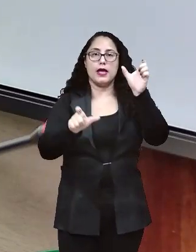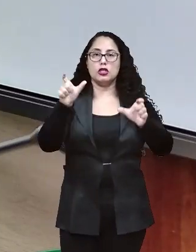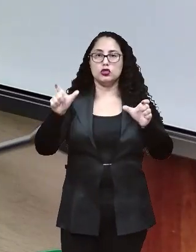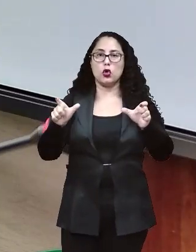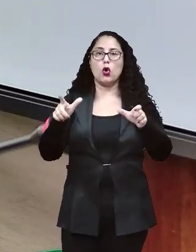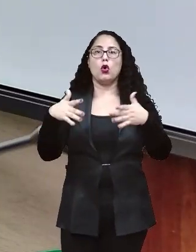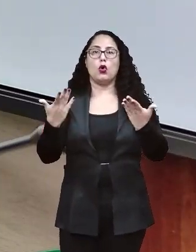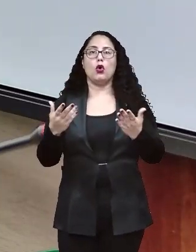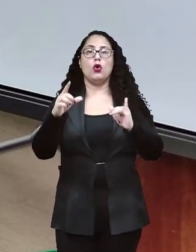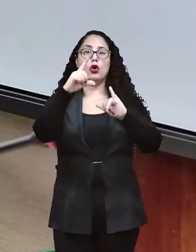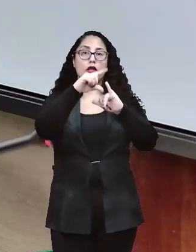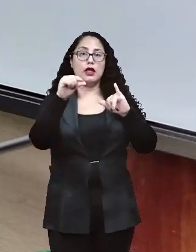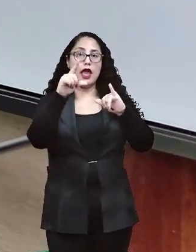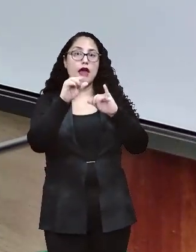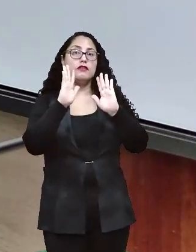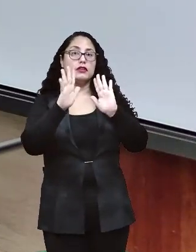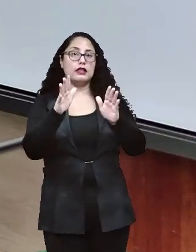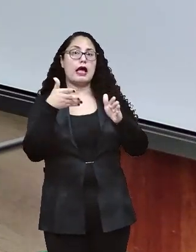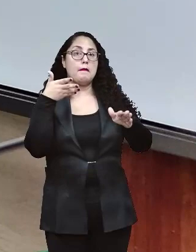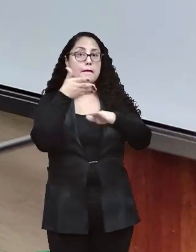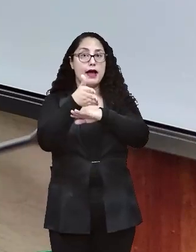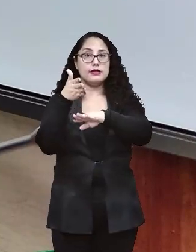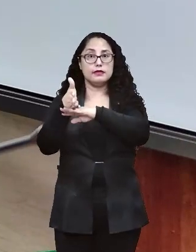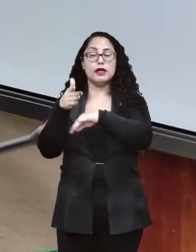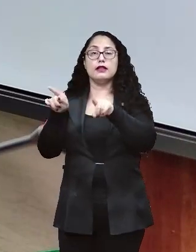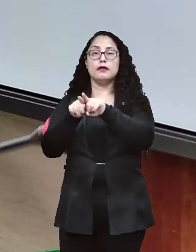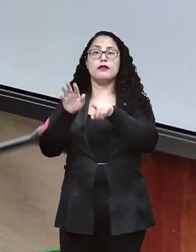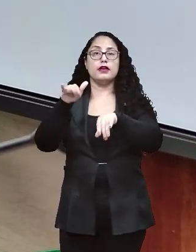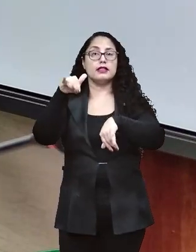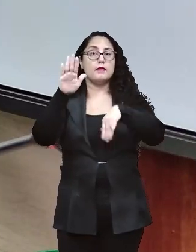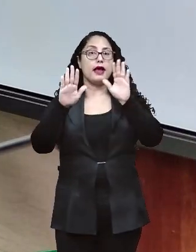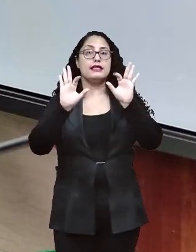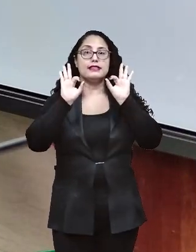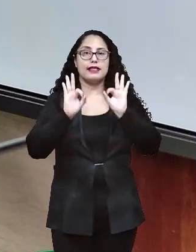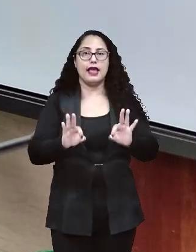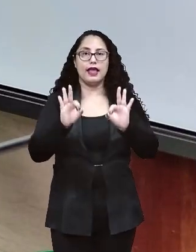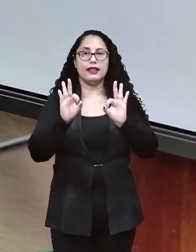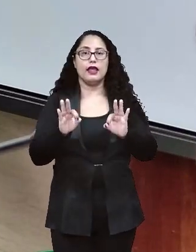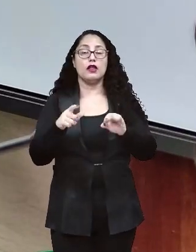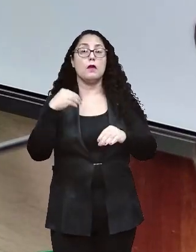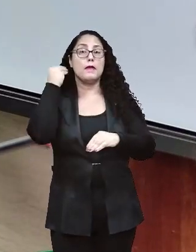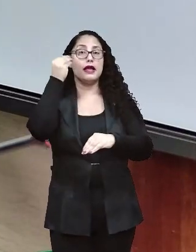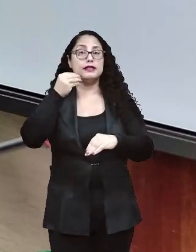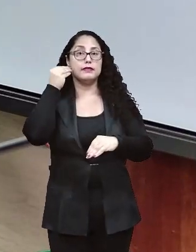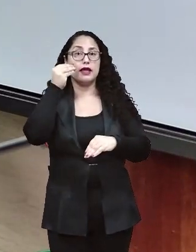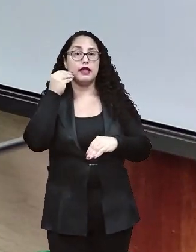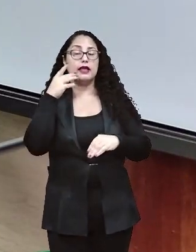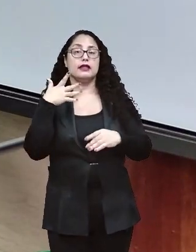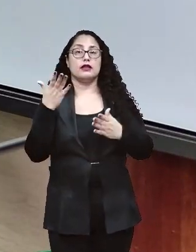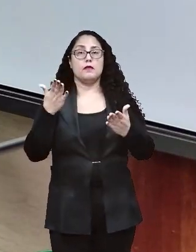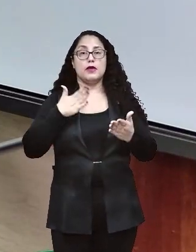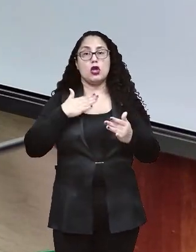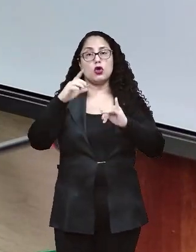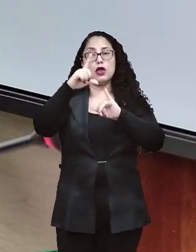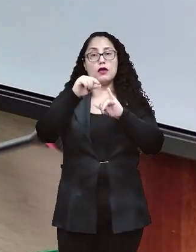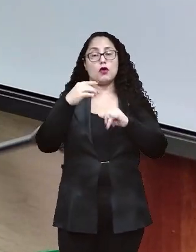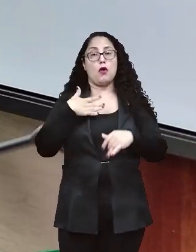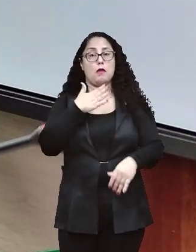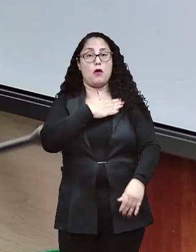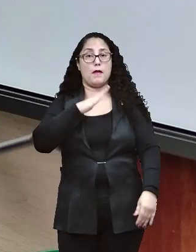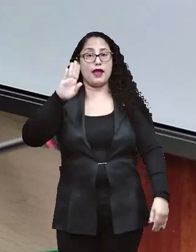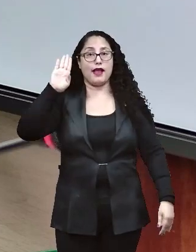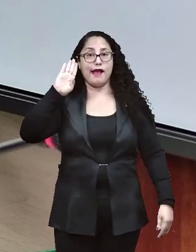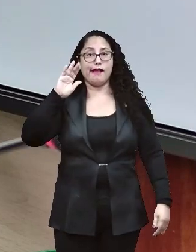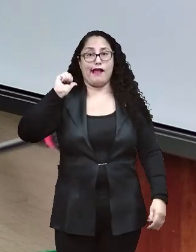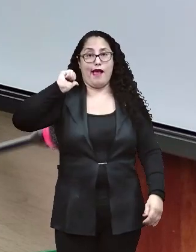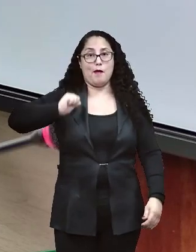né, O IFB já está fazendo a sua parte, vai fazer muito mais, com certeza. Uma experiência minha aqui com o IFB foi quando eu me candidatei para